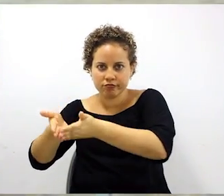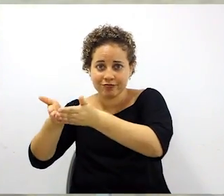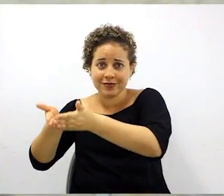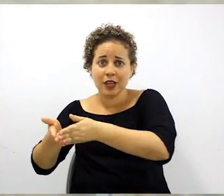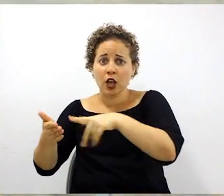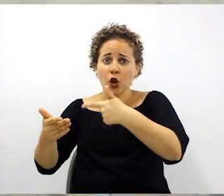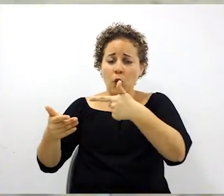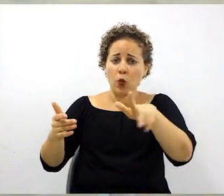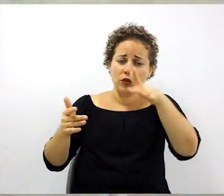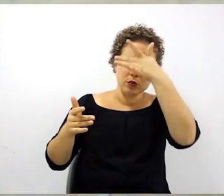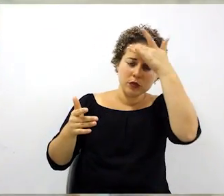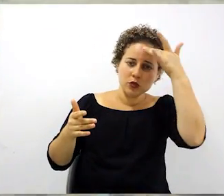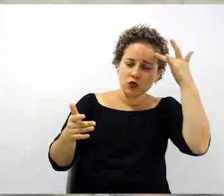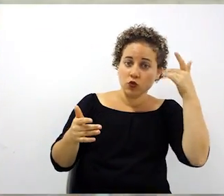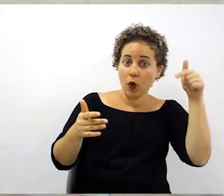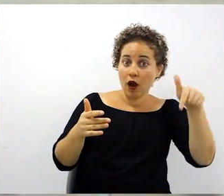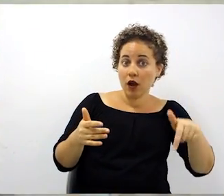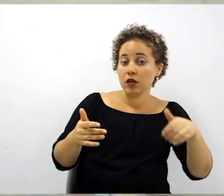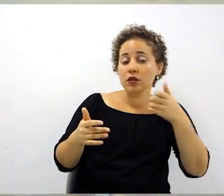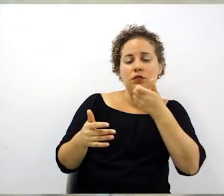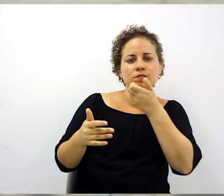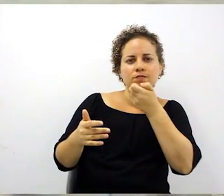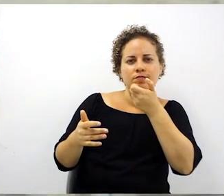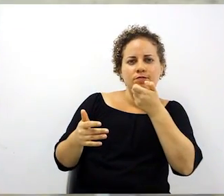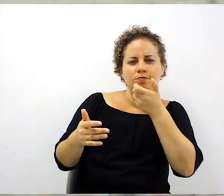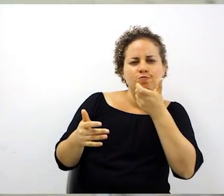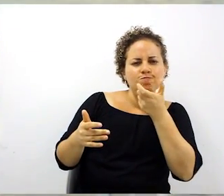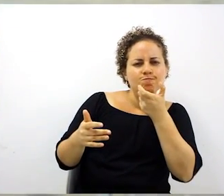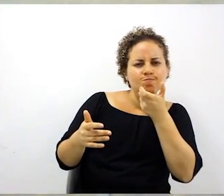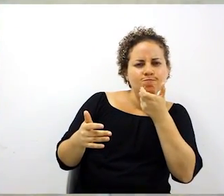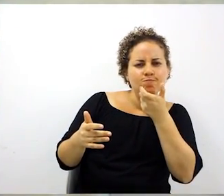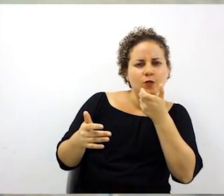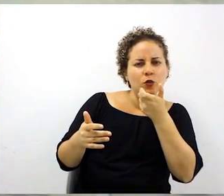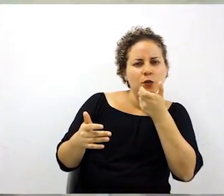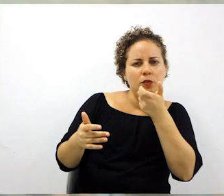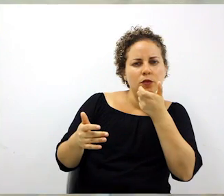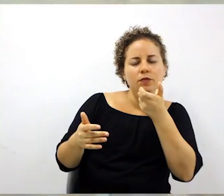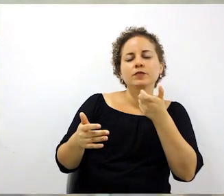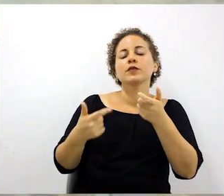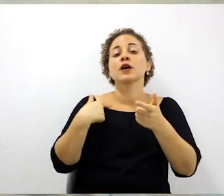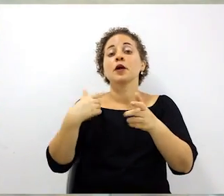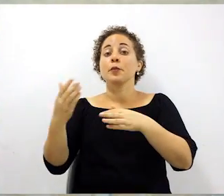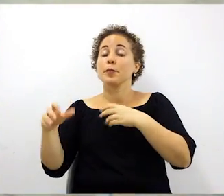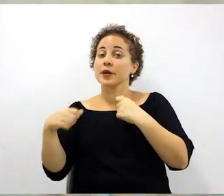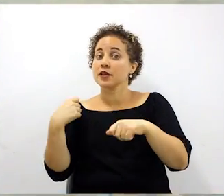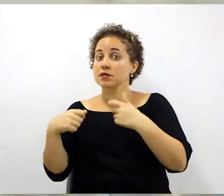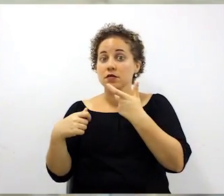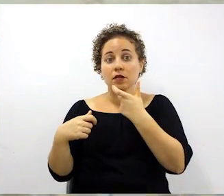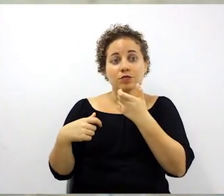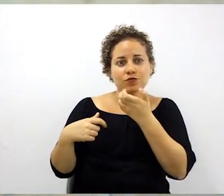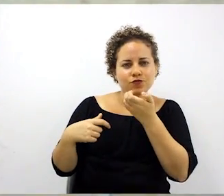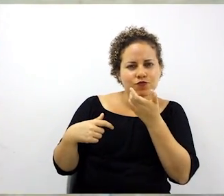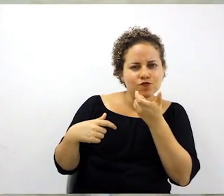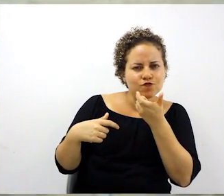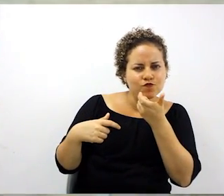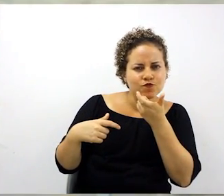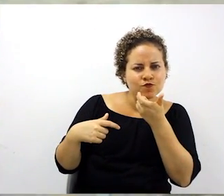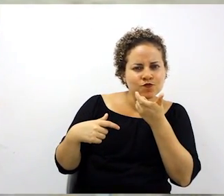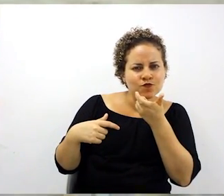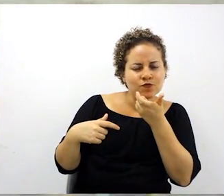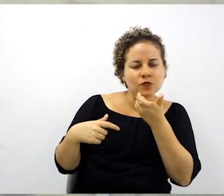um outro trabalhador em terra via rádio. Então, deve haver uma perfeita comunicação via rádio, a fim de